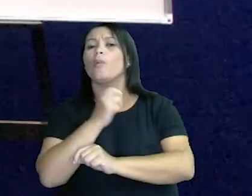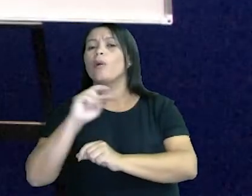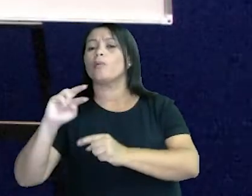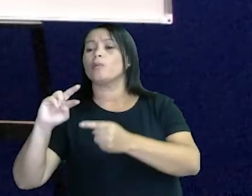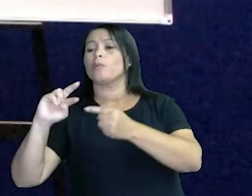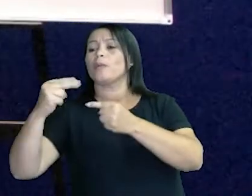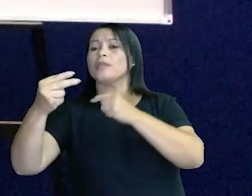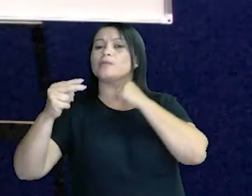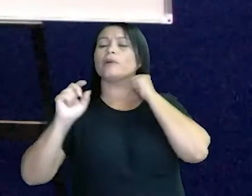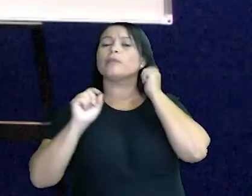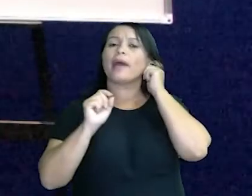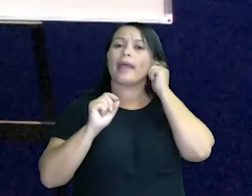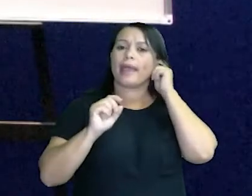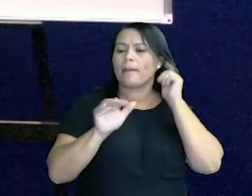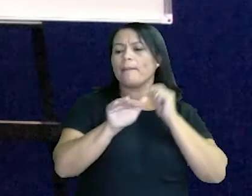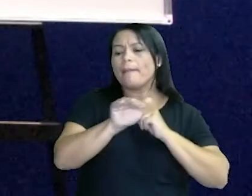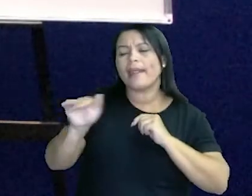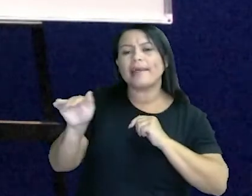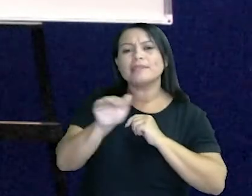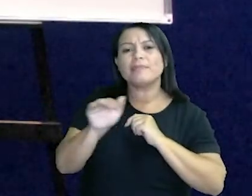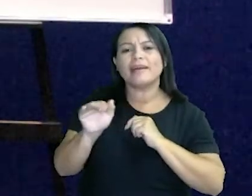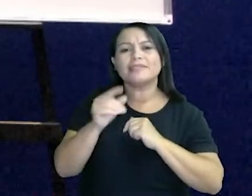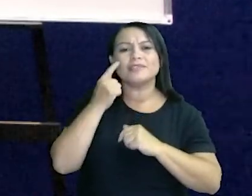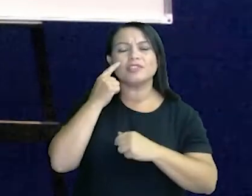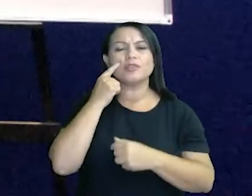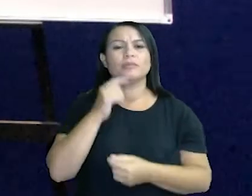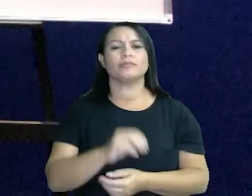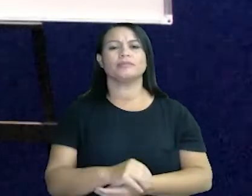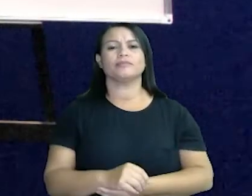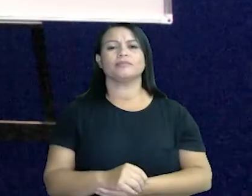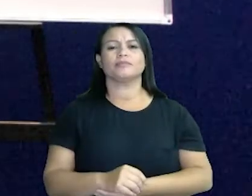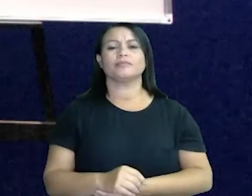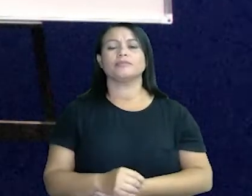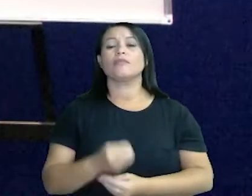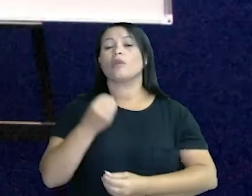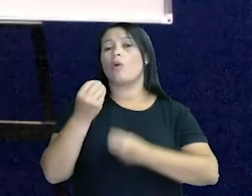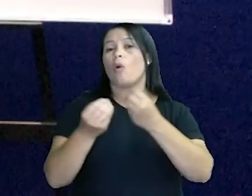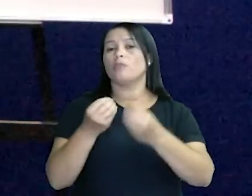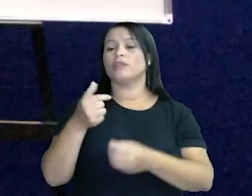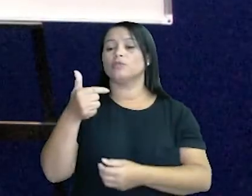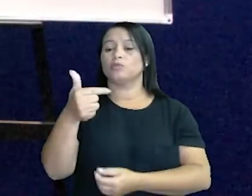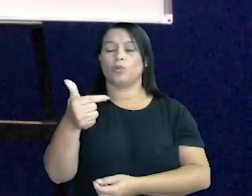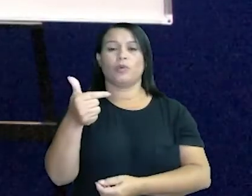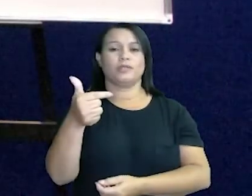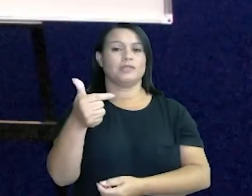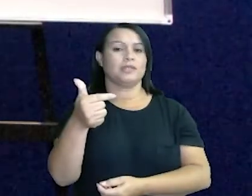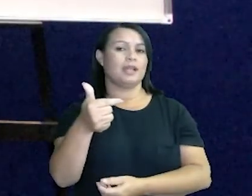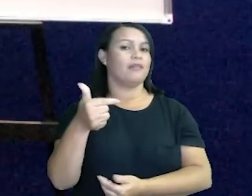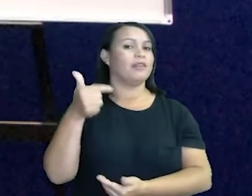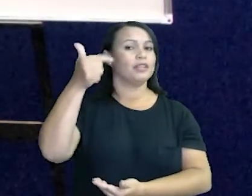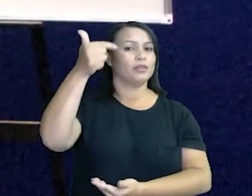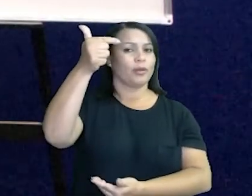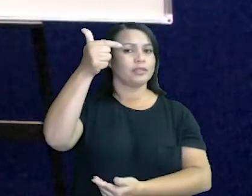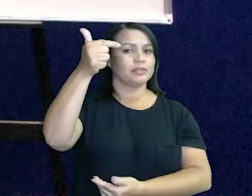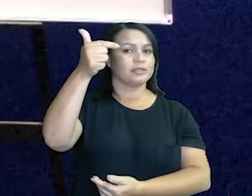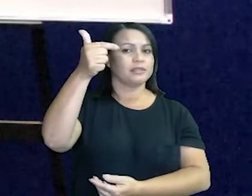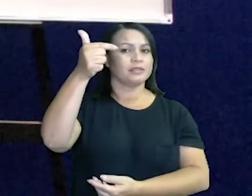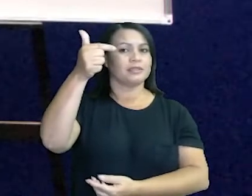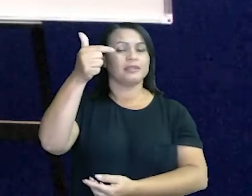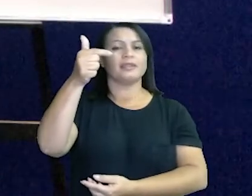expoentes para as minhas bases tá ficando dois elevado a